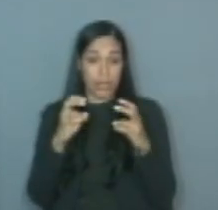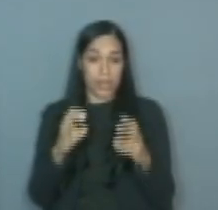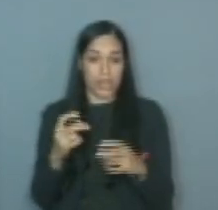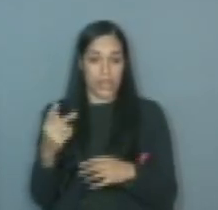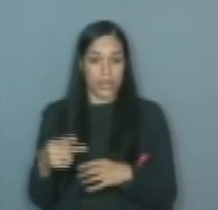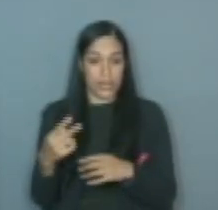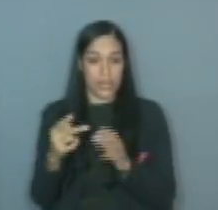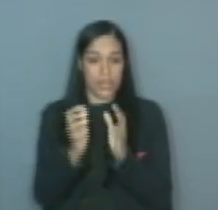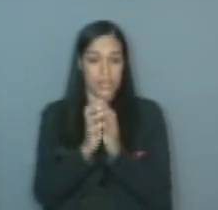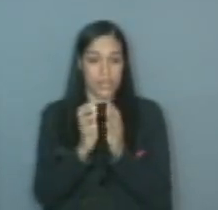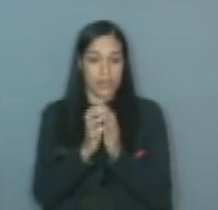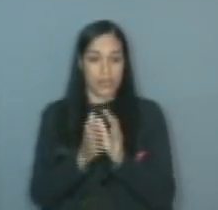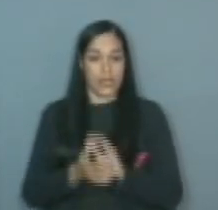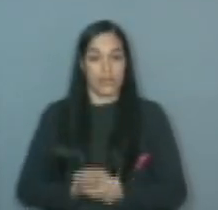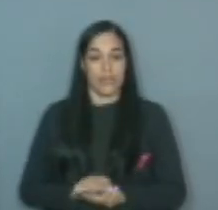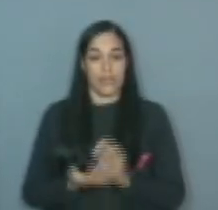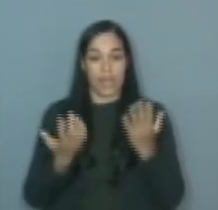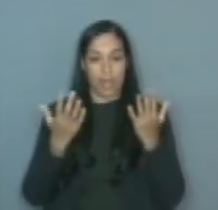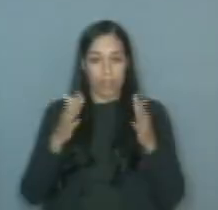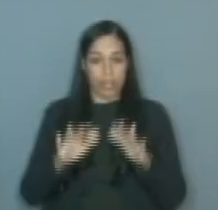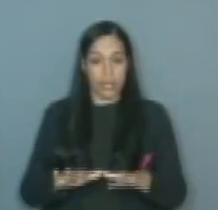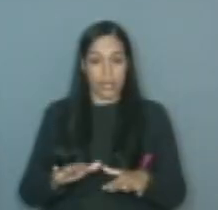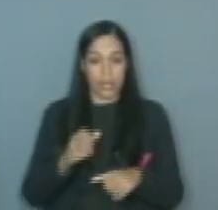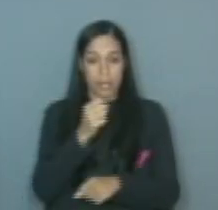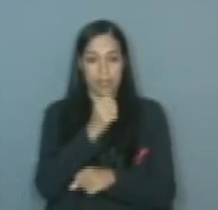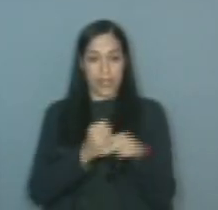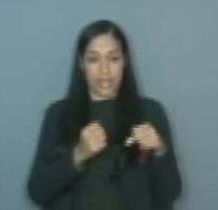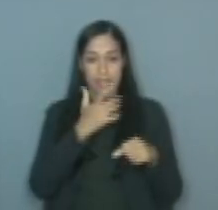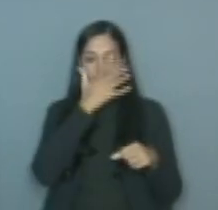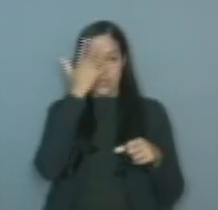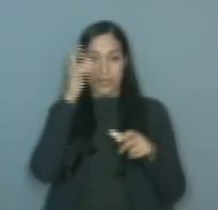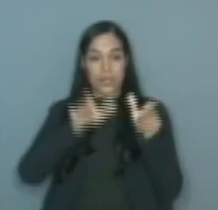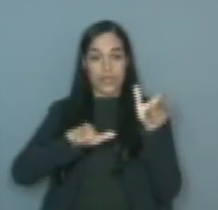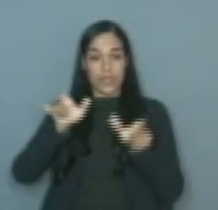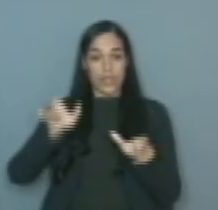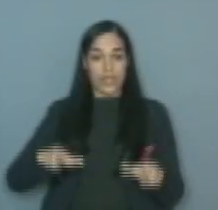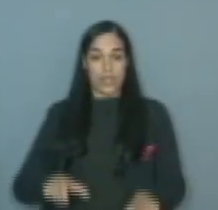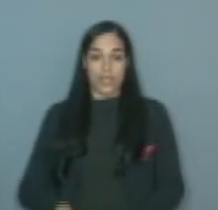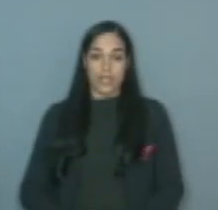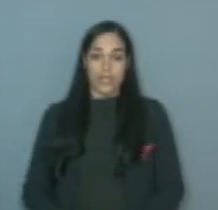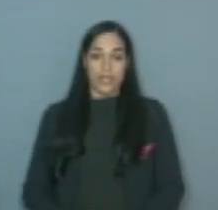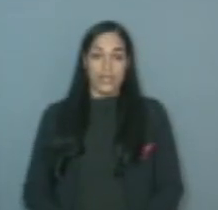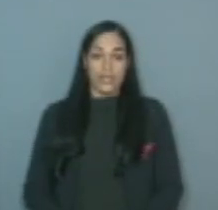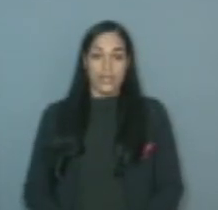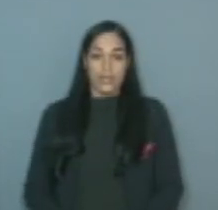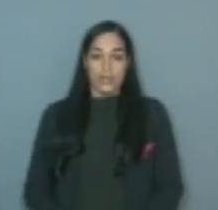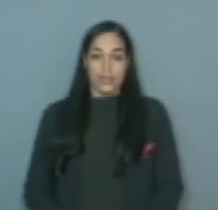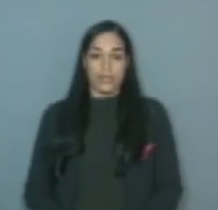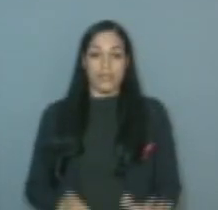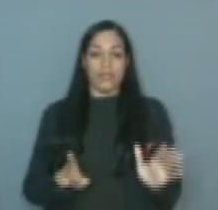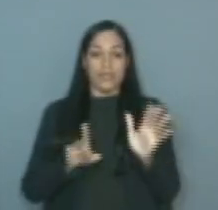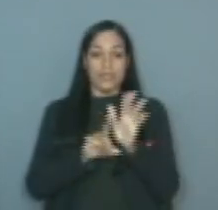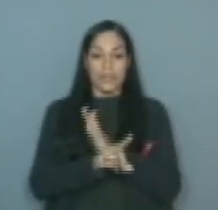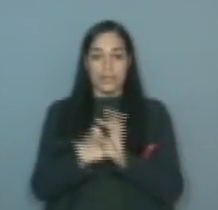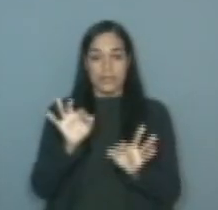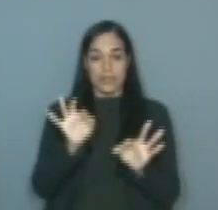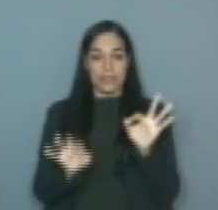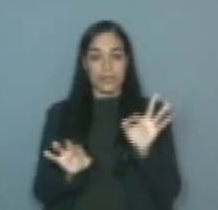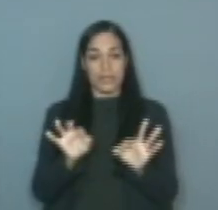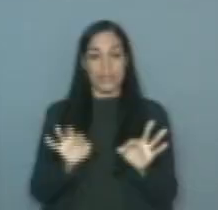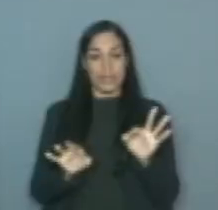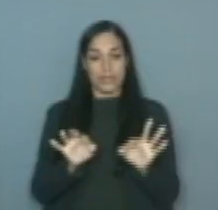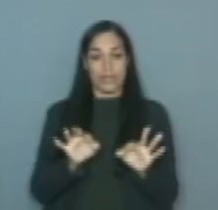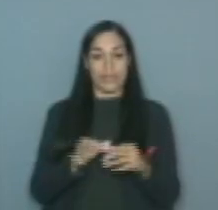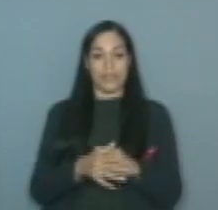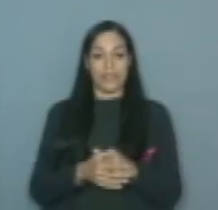Recife? Que vai desabar e matar as pessoas? E aí eu pergunto à Justiça, se isso acontecer,